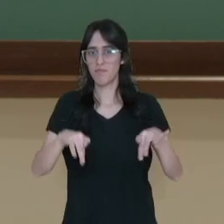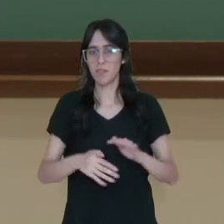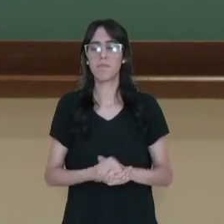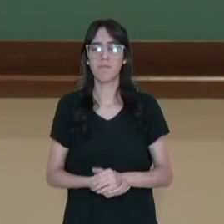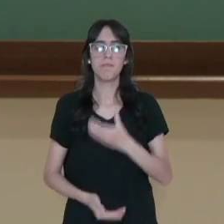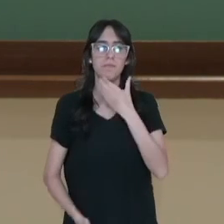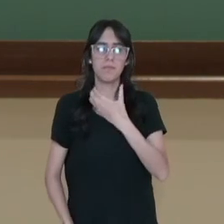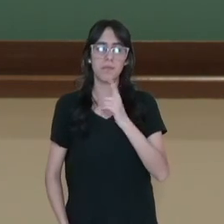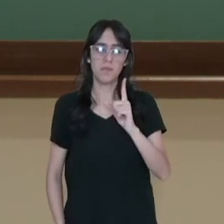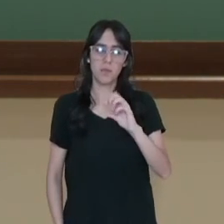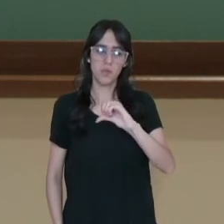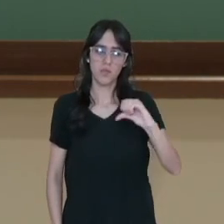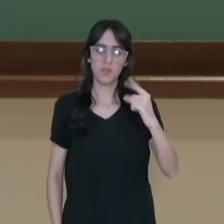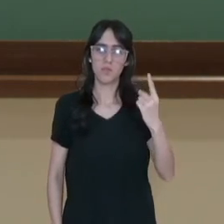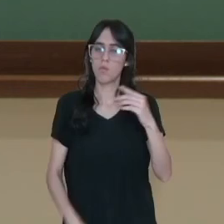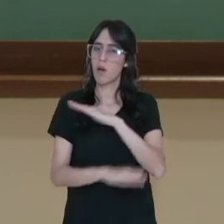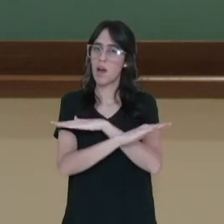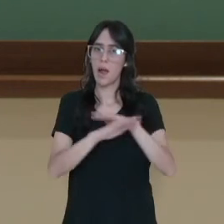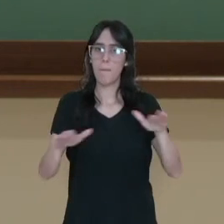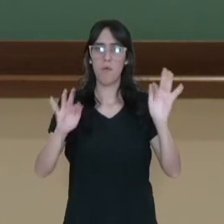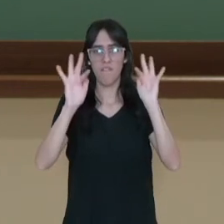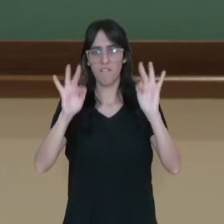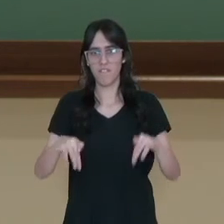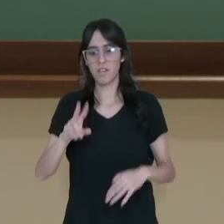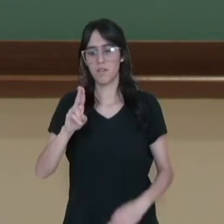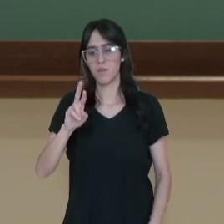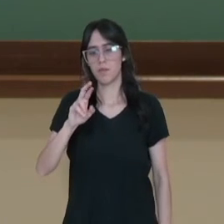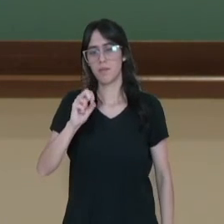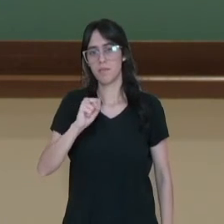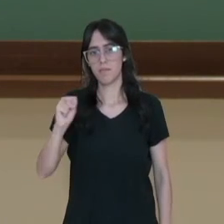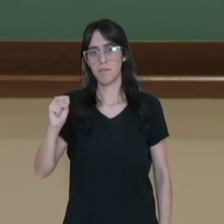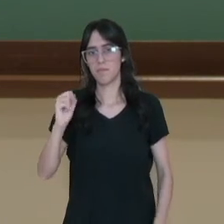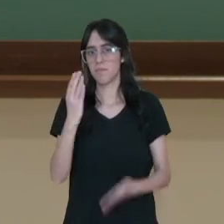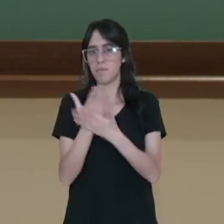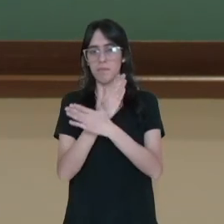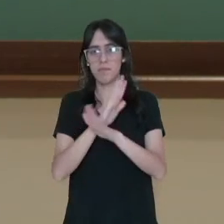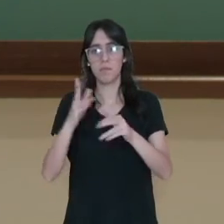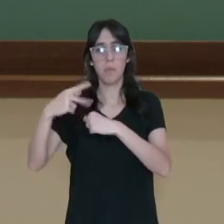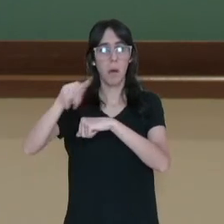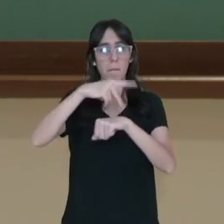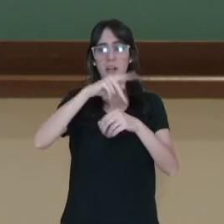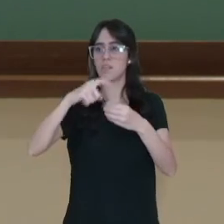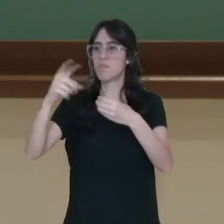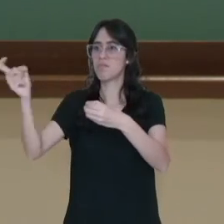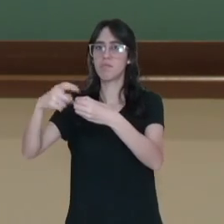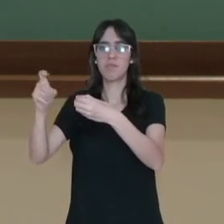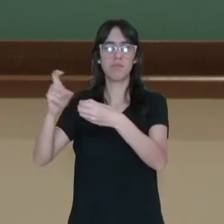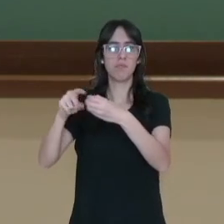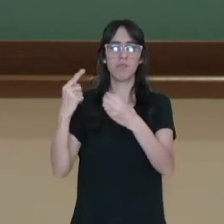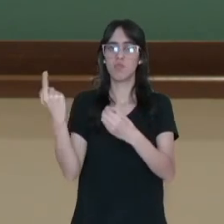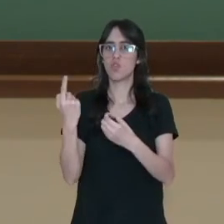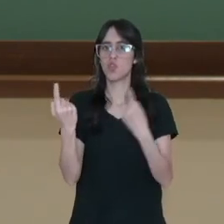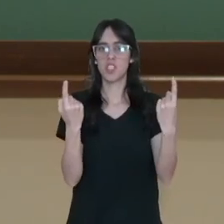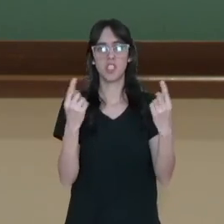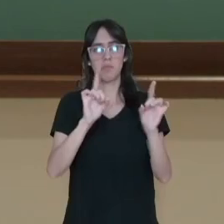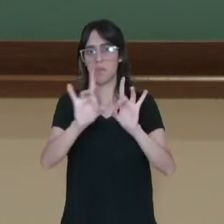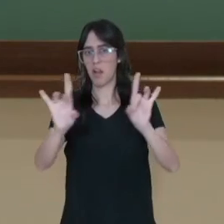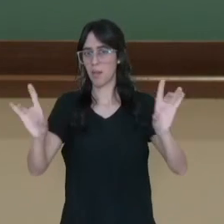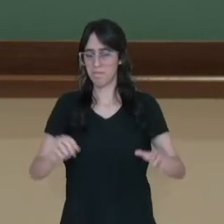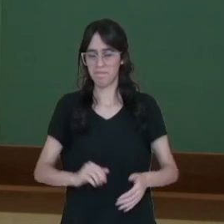de 1991, fim da União Soviética, as ex-repúblicas agora estavam